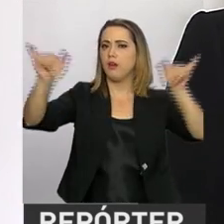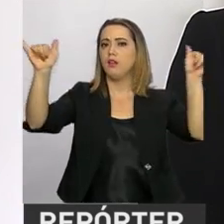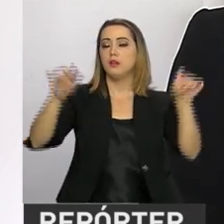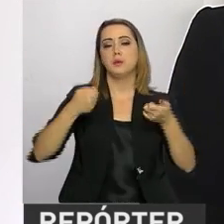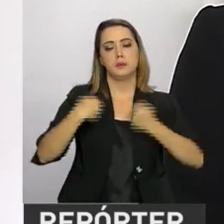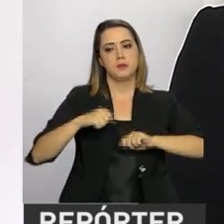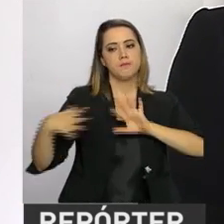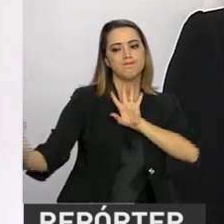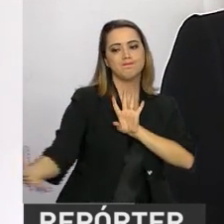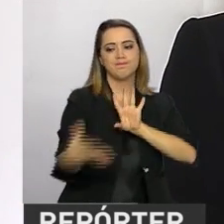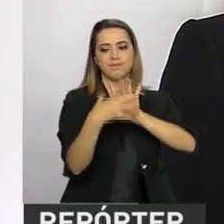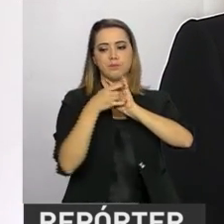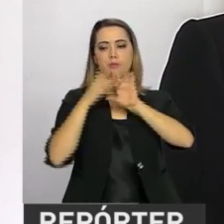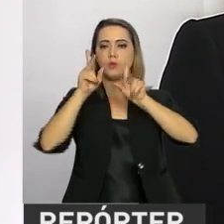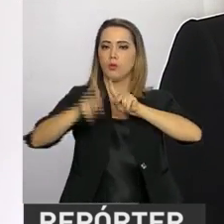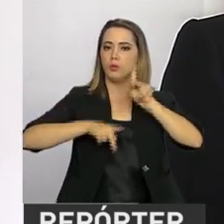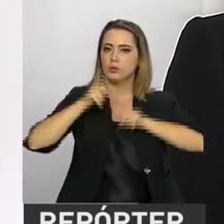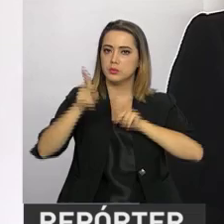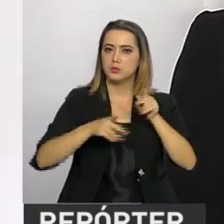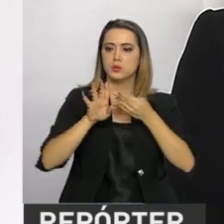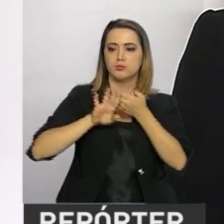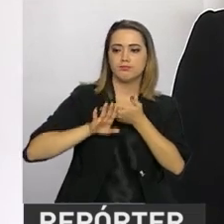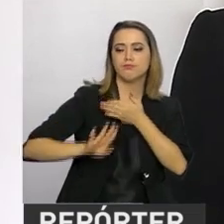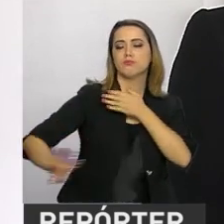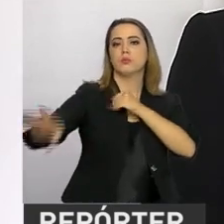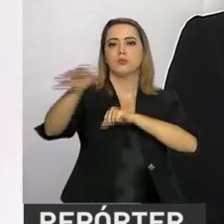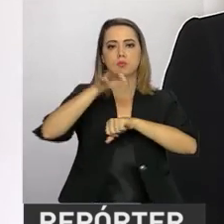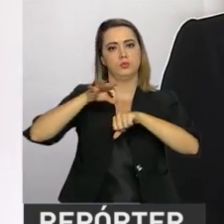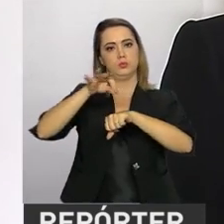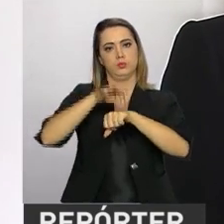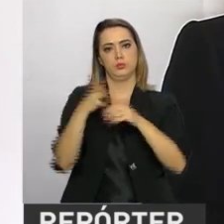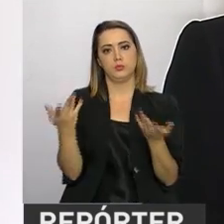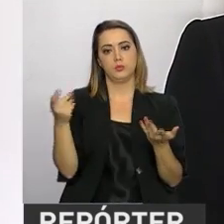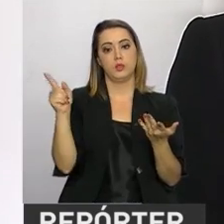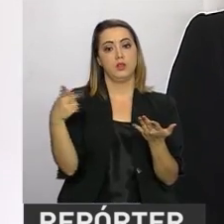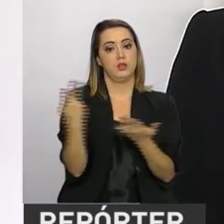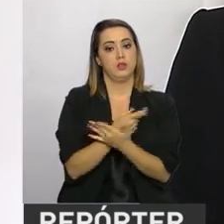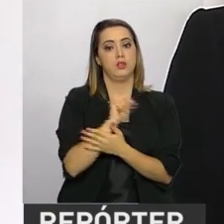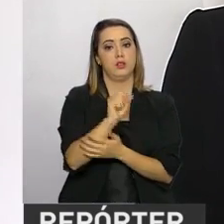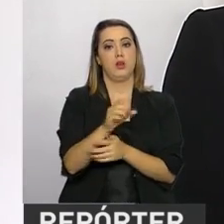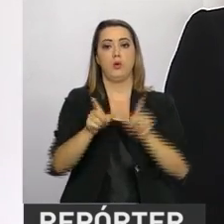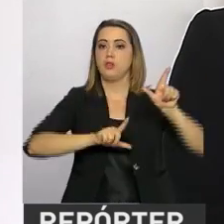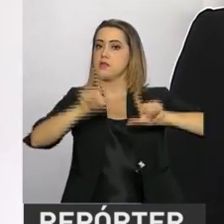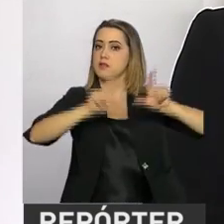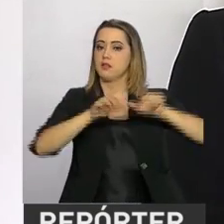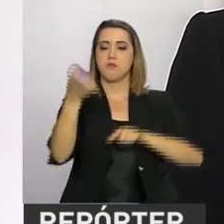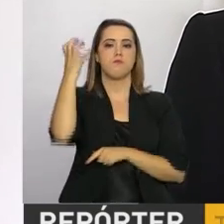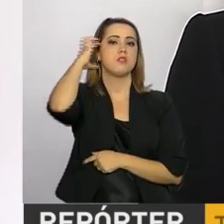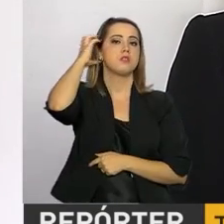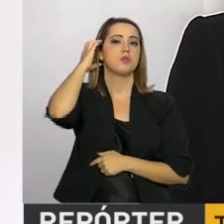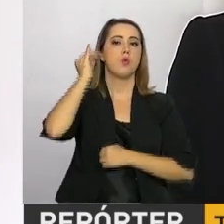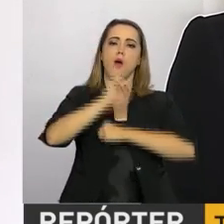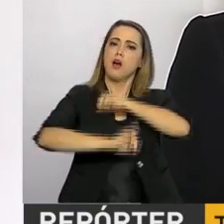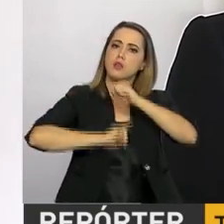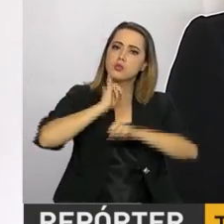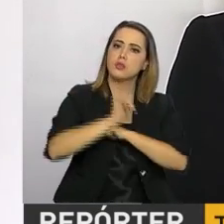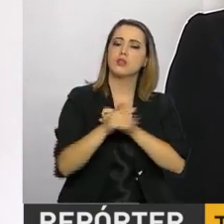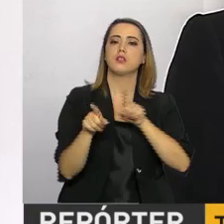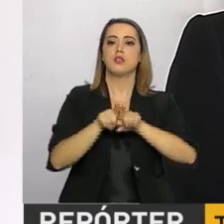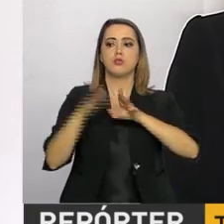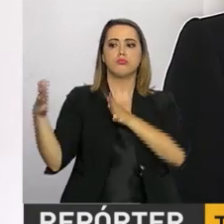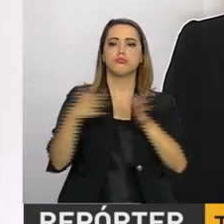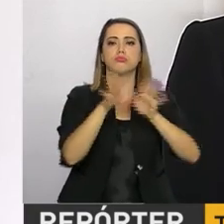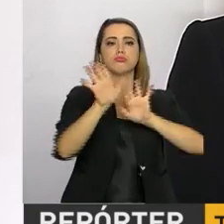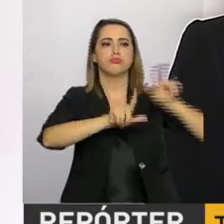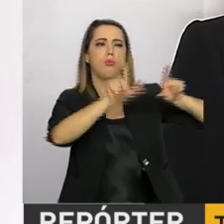que transmite a dengue, a febre chikungunya e o vírus Zika. Ela vai ser veiculada na TV, no rádio, pela internet e nas ruas